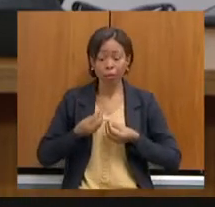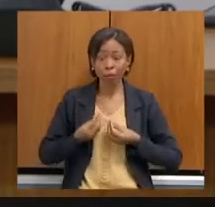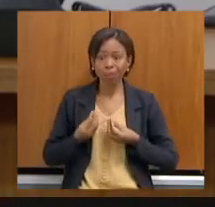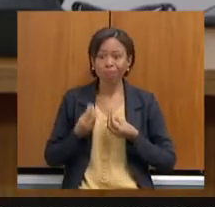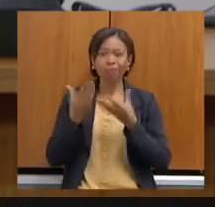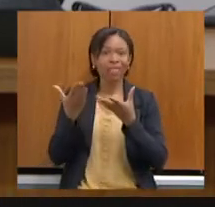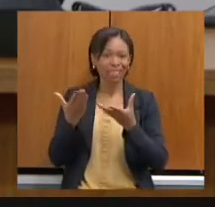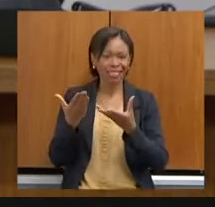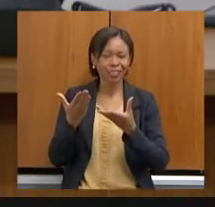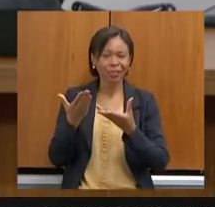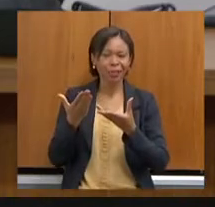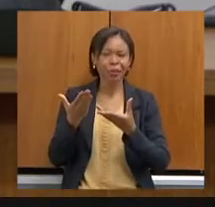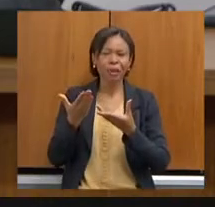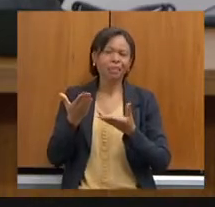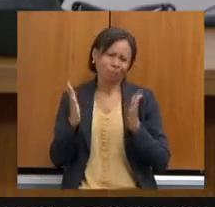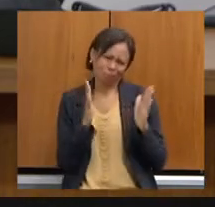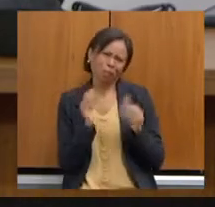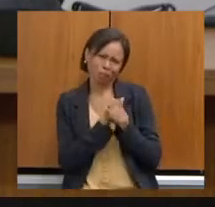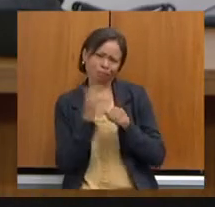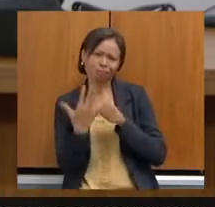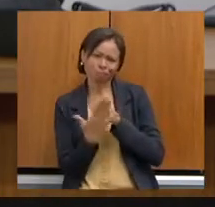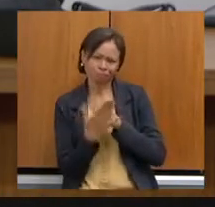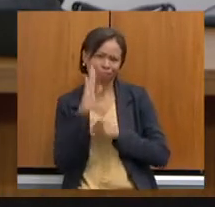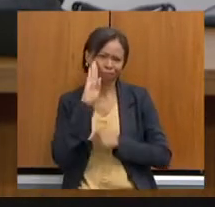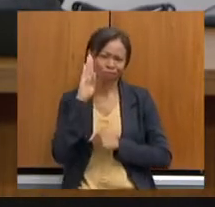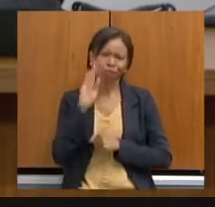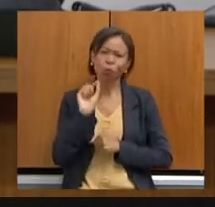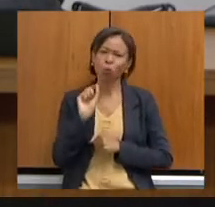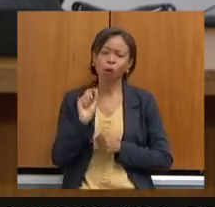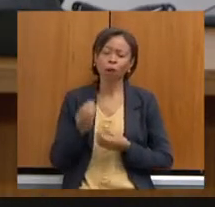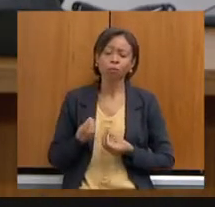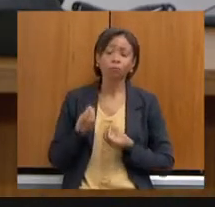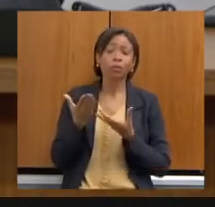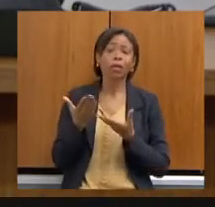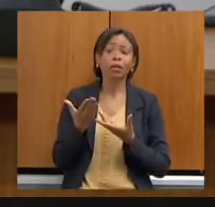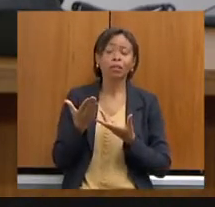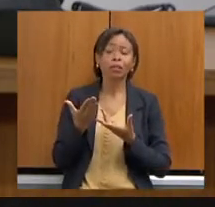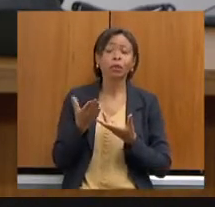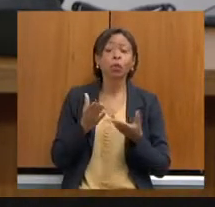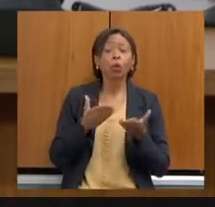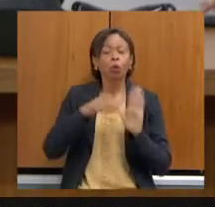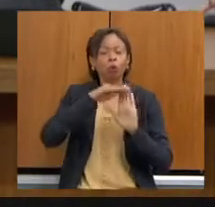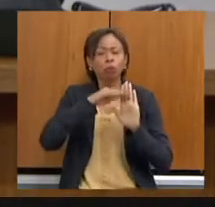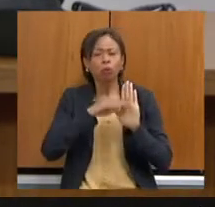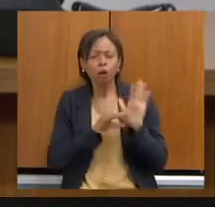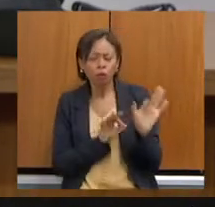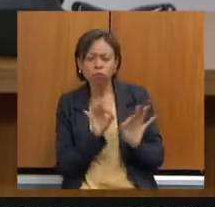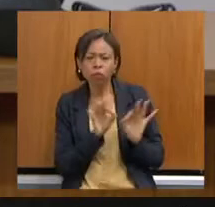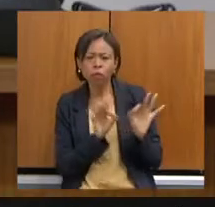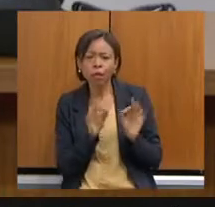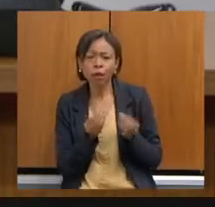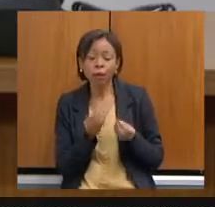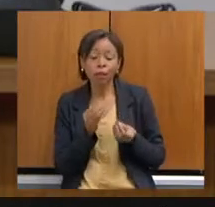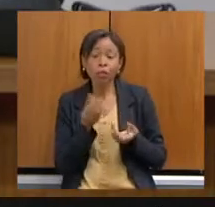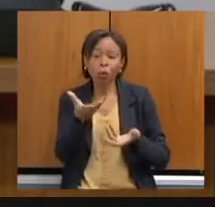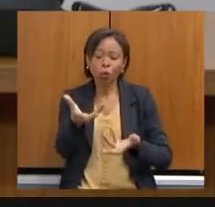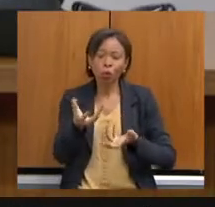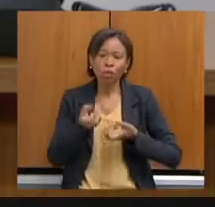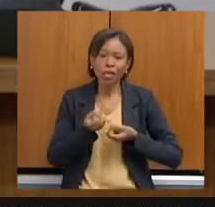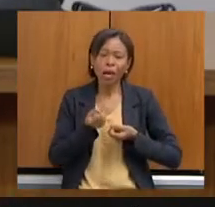principalmente em termos um tempo de pandemia a nossa execução do povo do programa de aquisição de alimentos quando ação